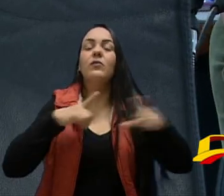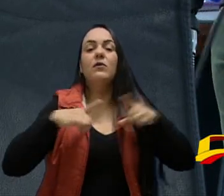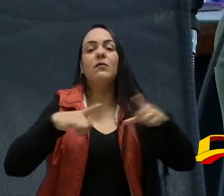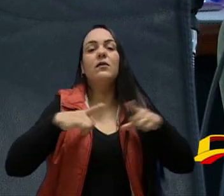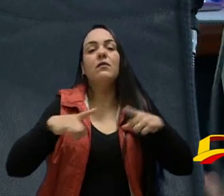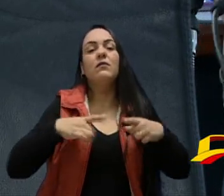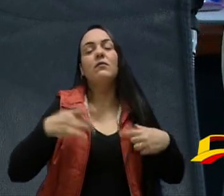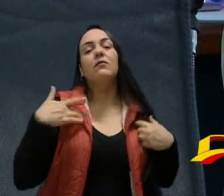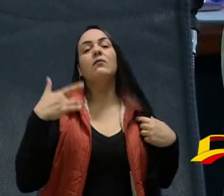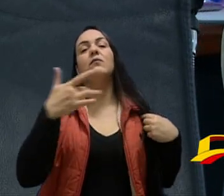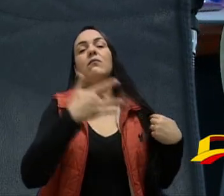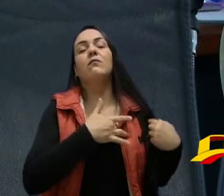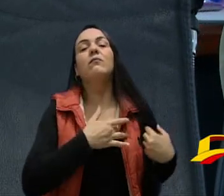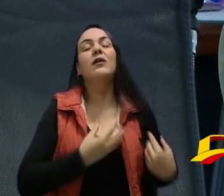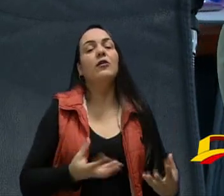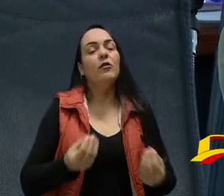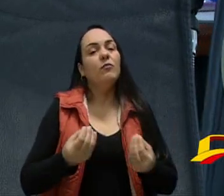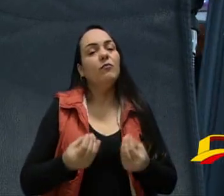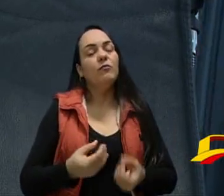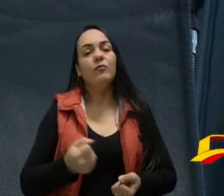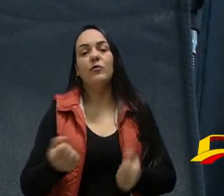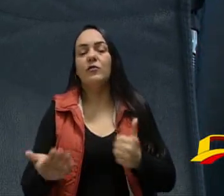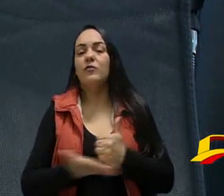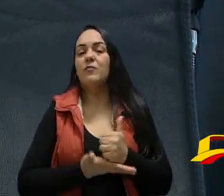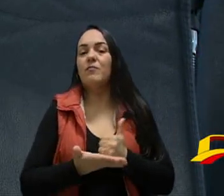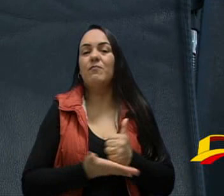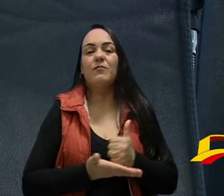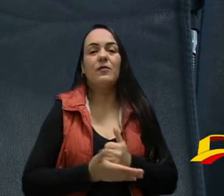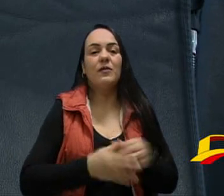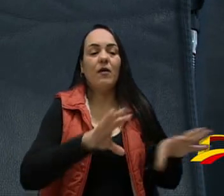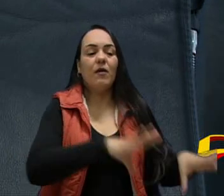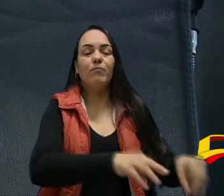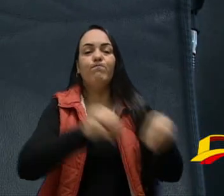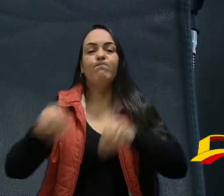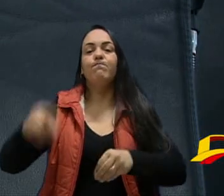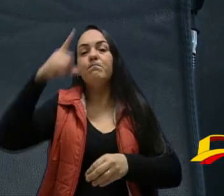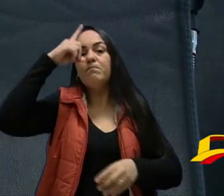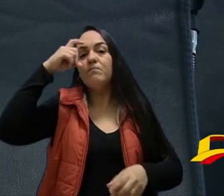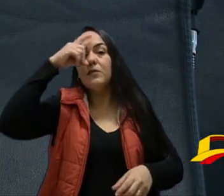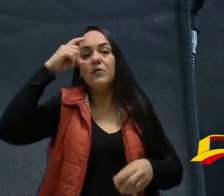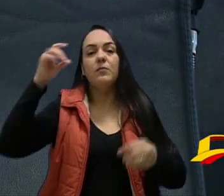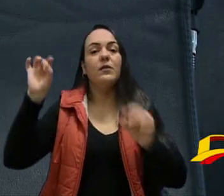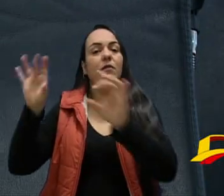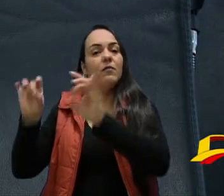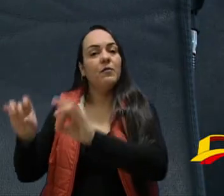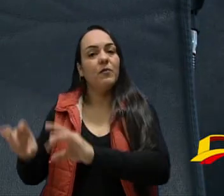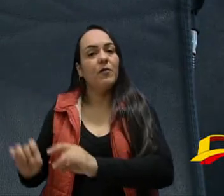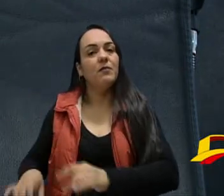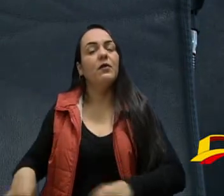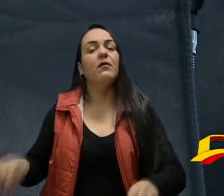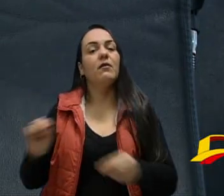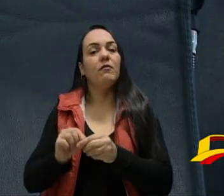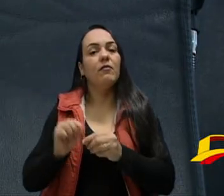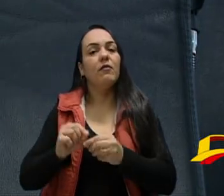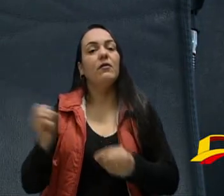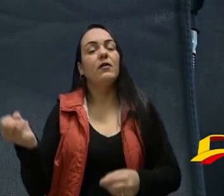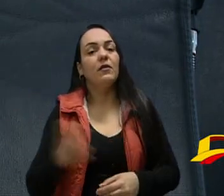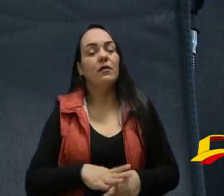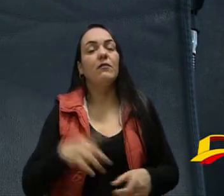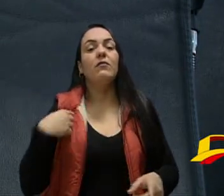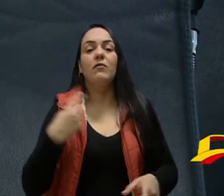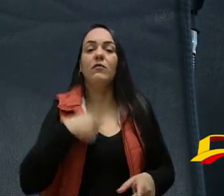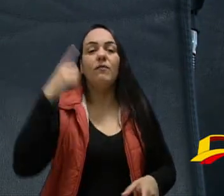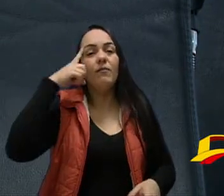com esse movimento de muitos profissionais e limpo hospital de campanha que a gente consiga nós estamos revendo o processo de trabalho diariamente dentro das unidades